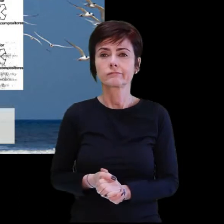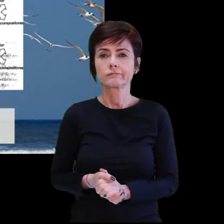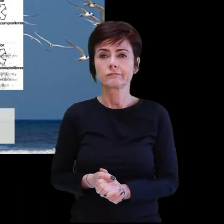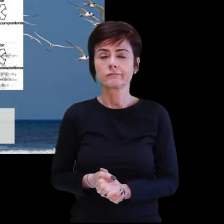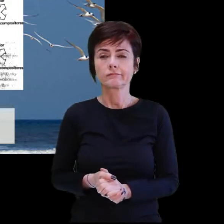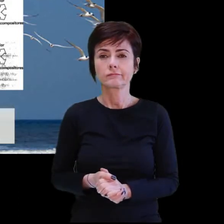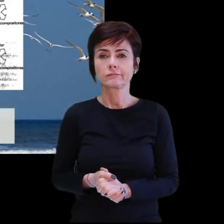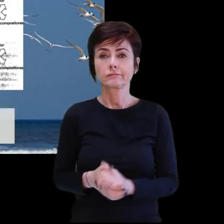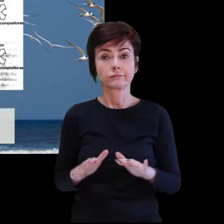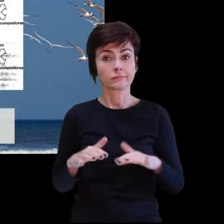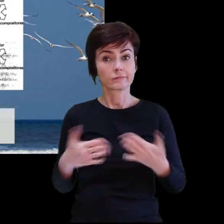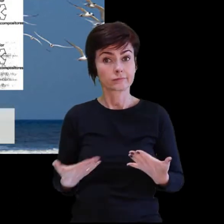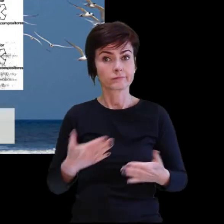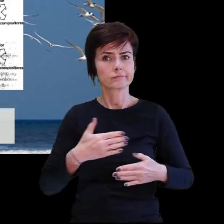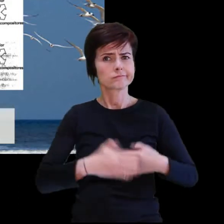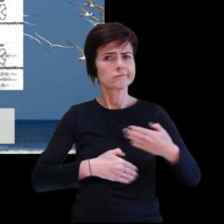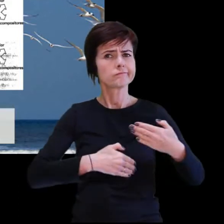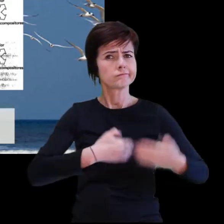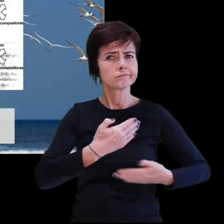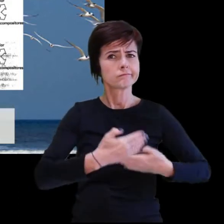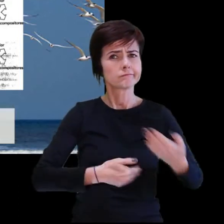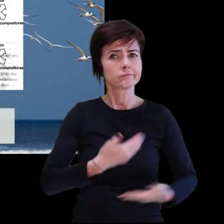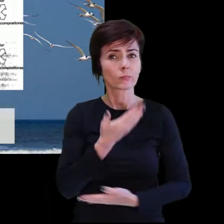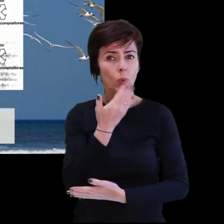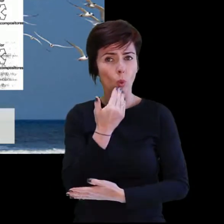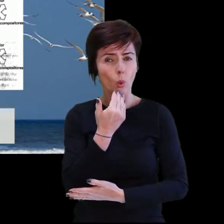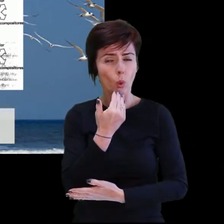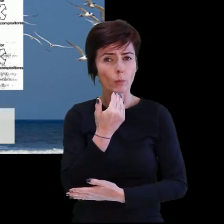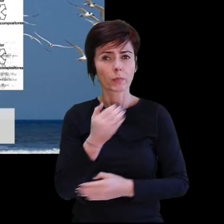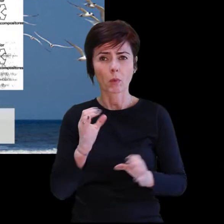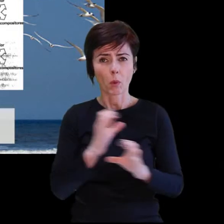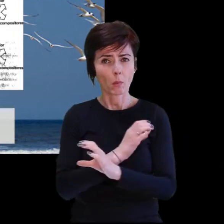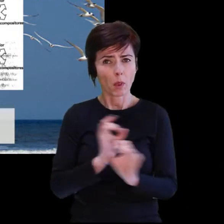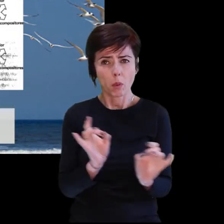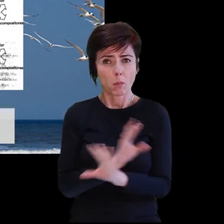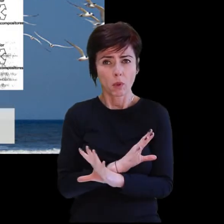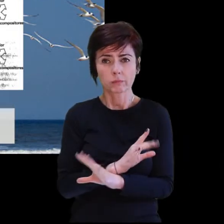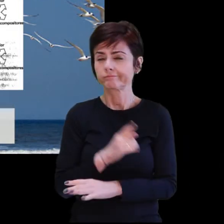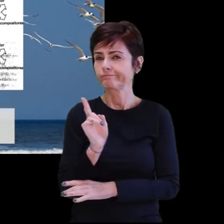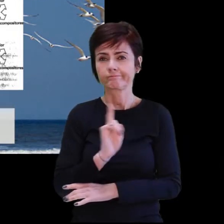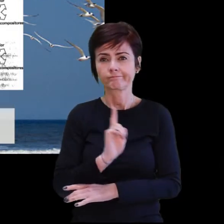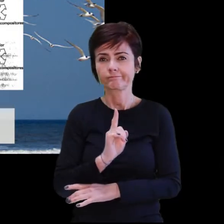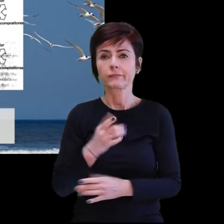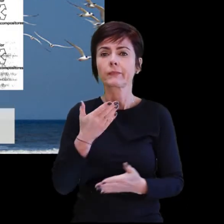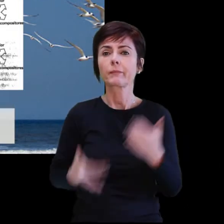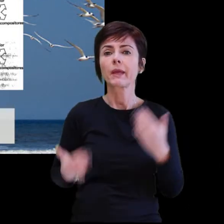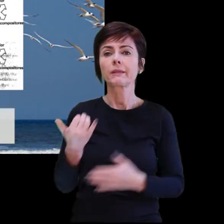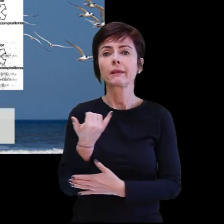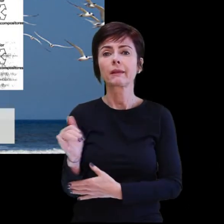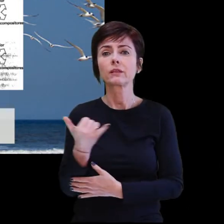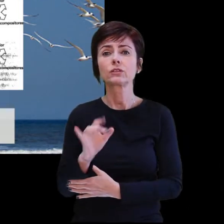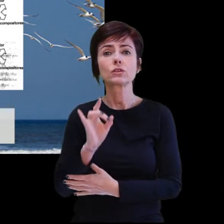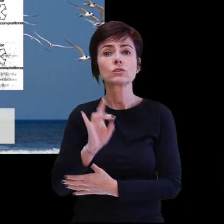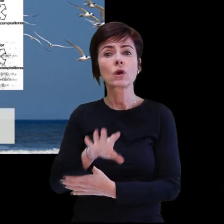vizinhanças. Então, esse processo de se alimentar ele não é 100% eficiente. Além disso, a gente perde energia